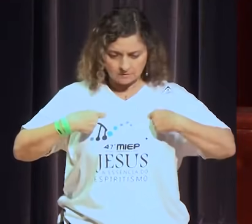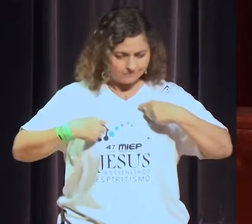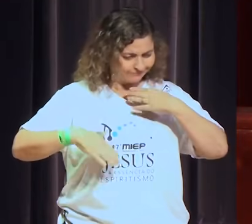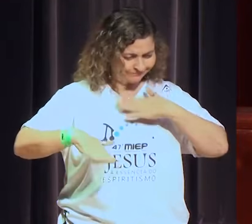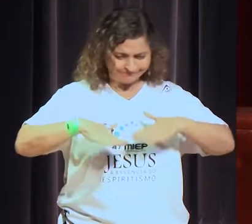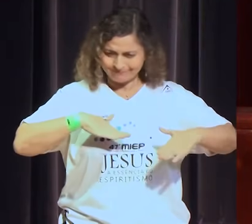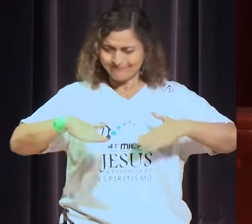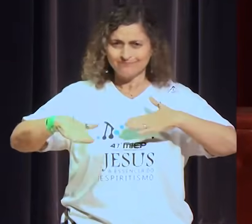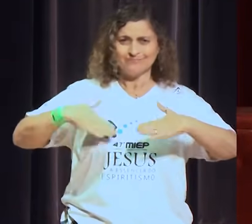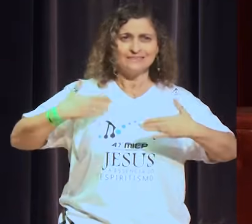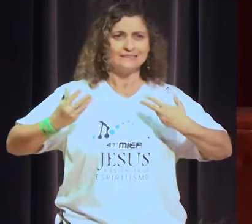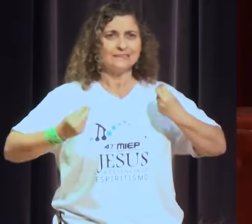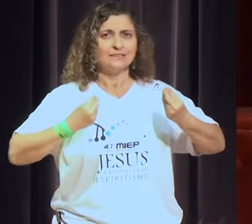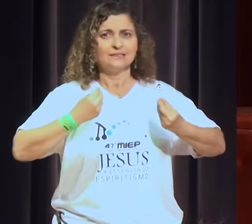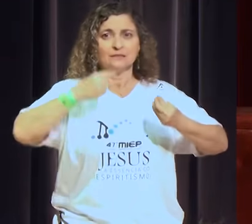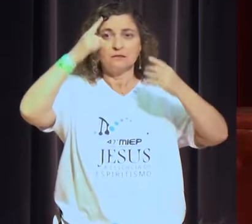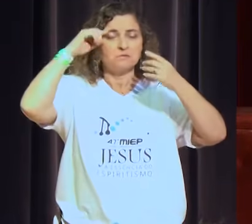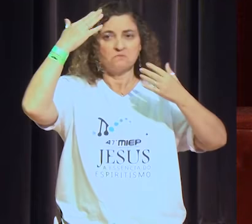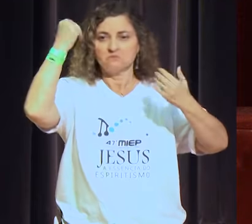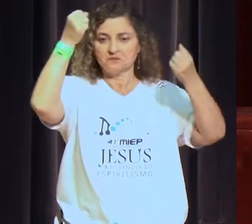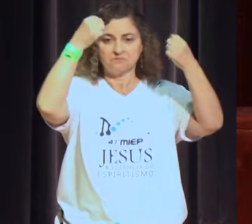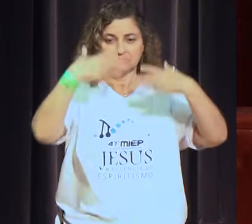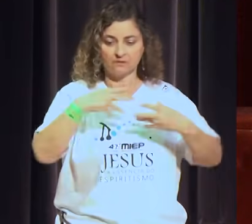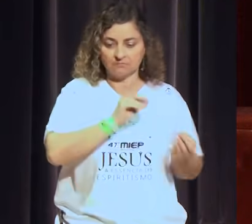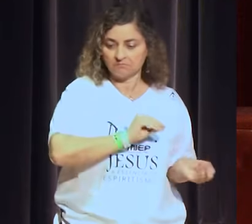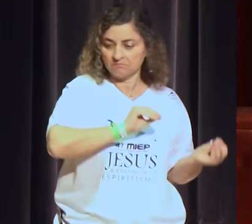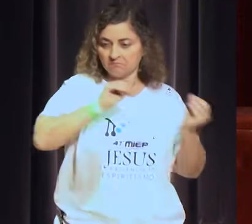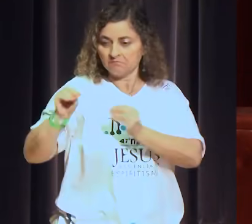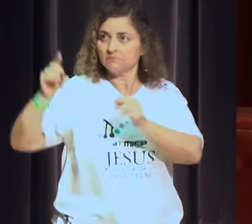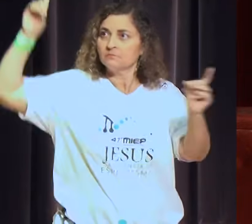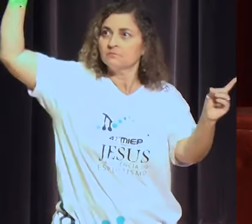deslocado para o plano do divino.